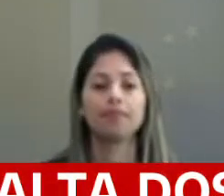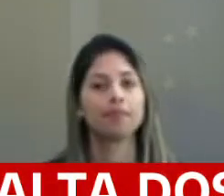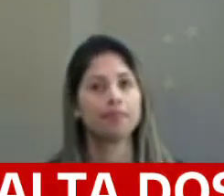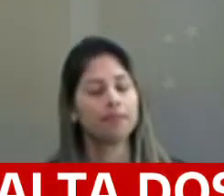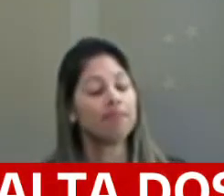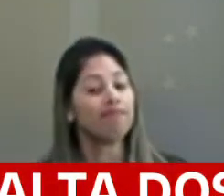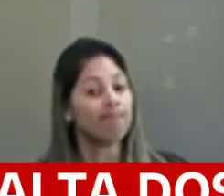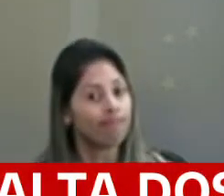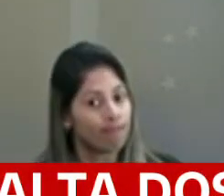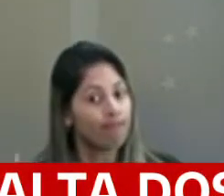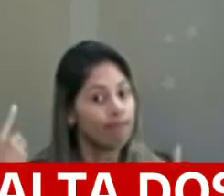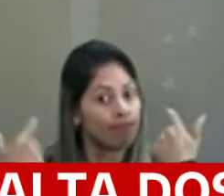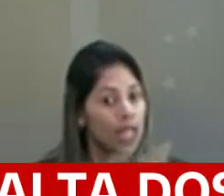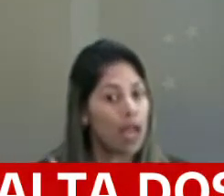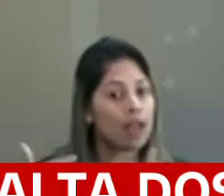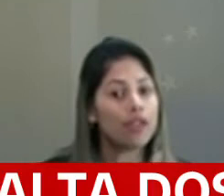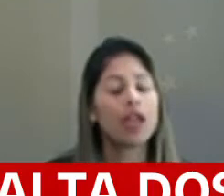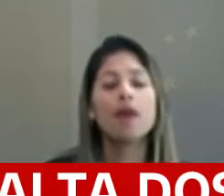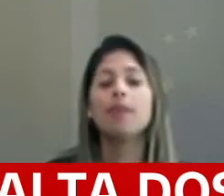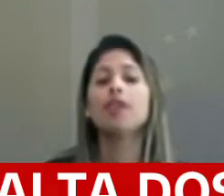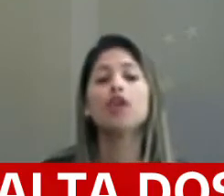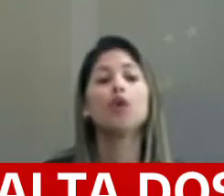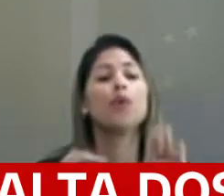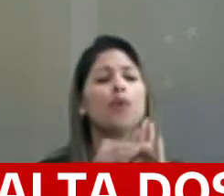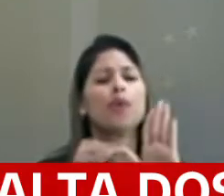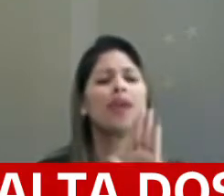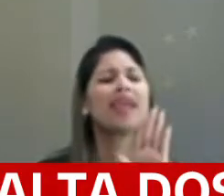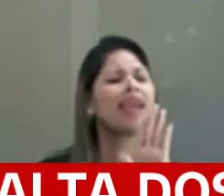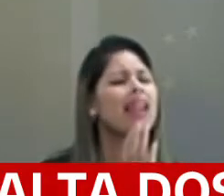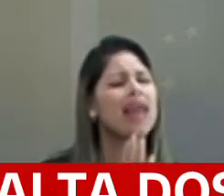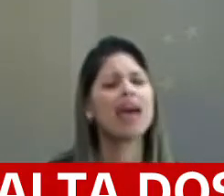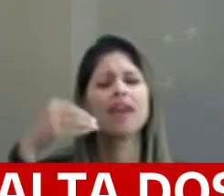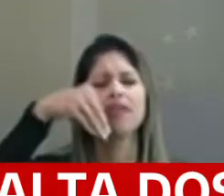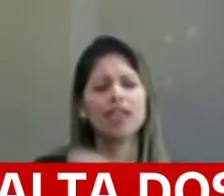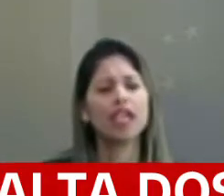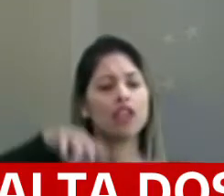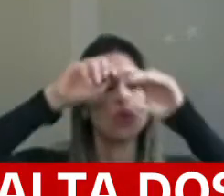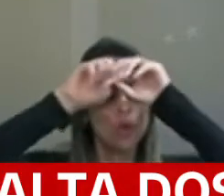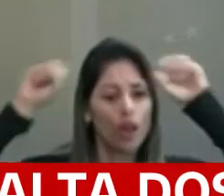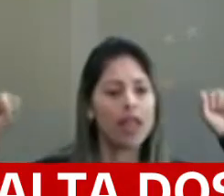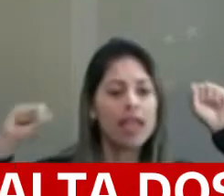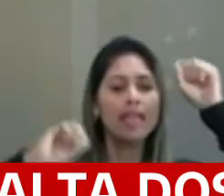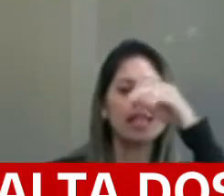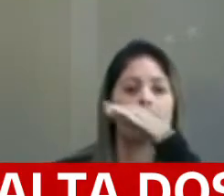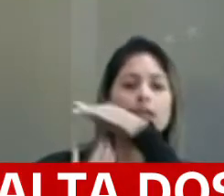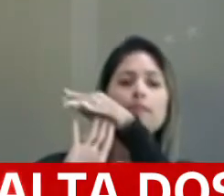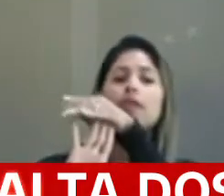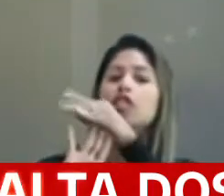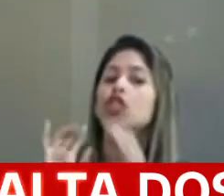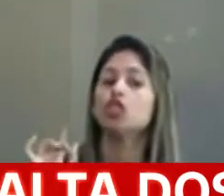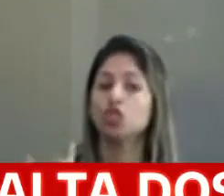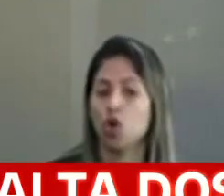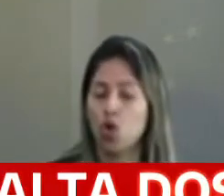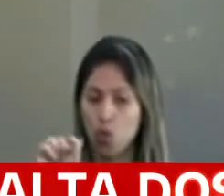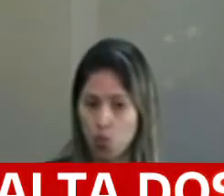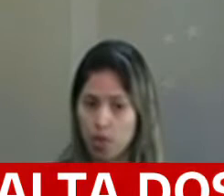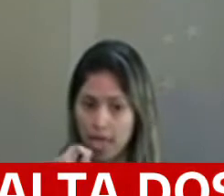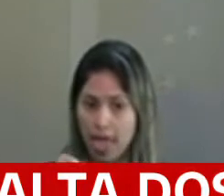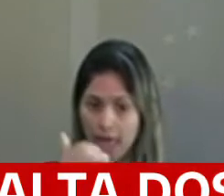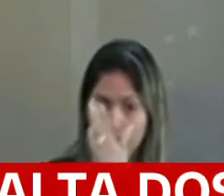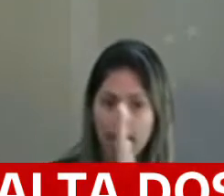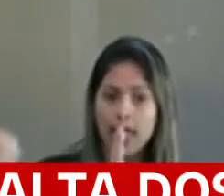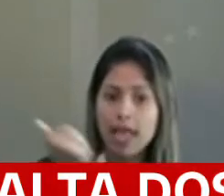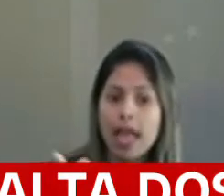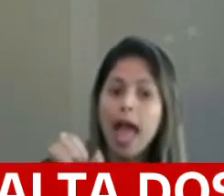e serviços, nos termos da decisão do Supremo Tribunal Federal, limita apenas a elevação das